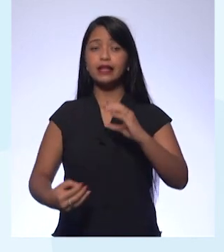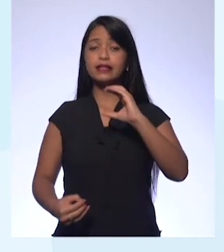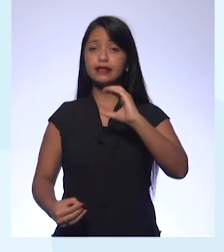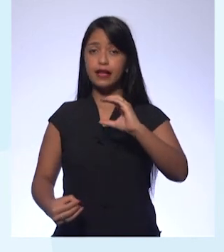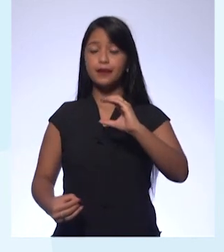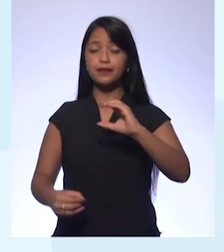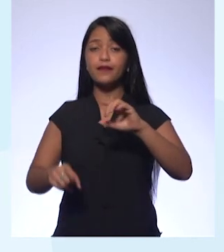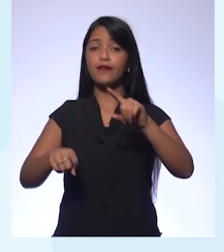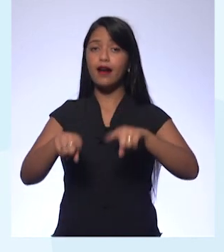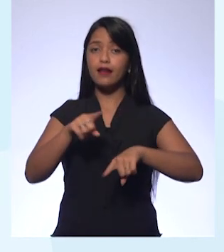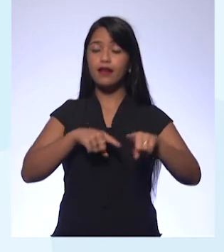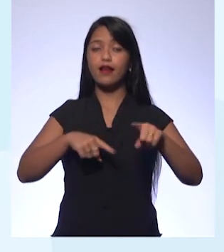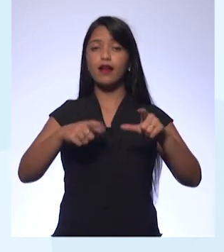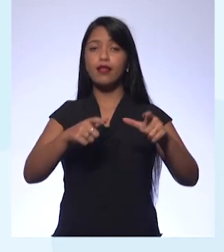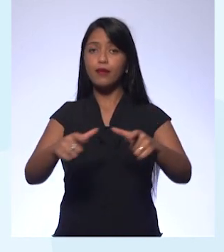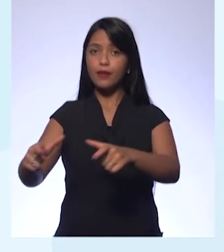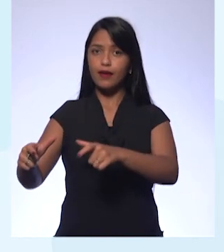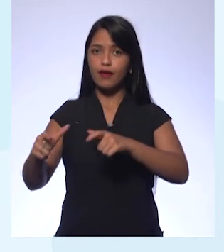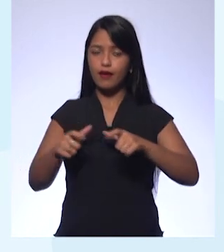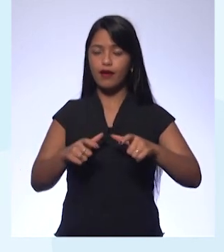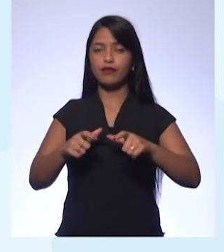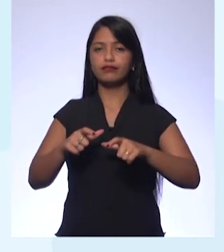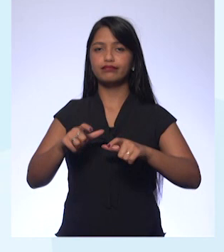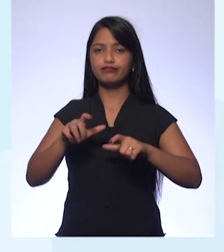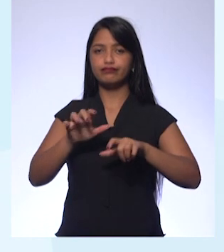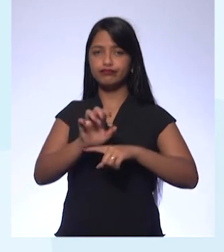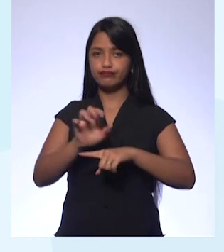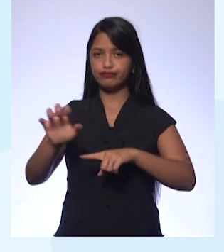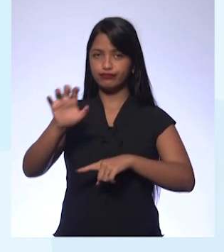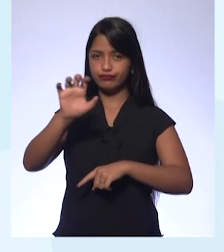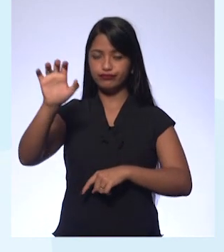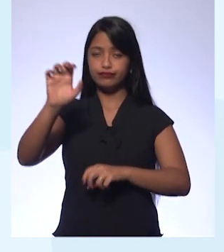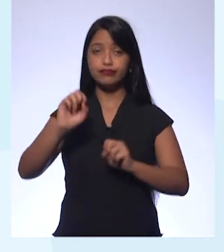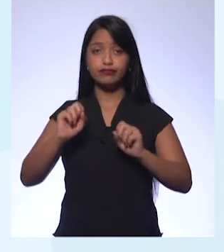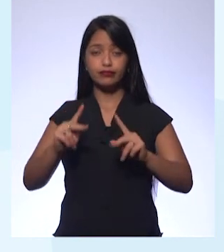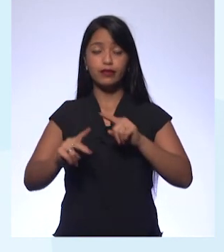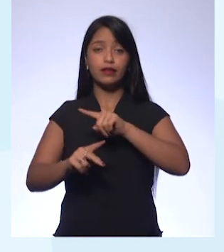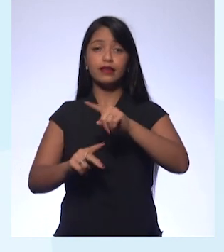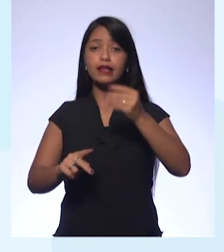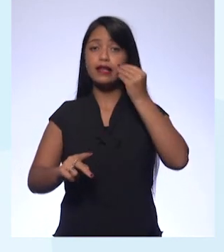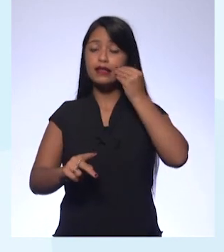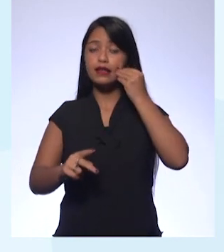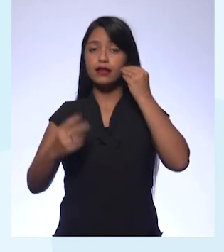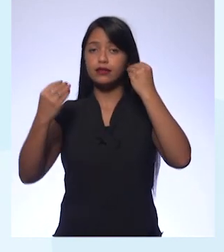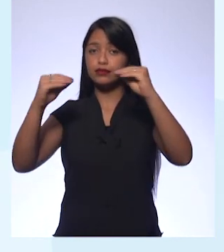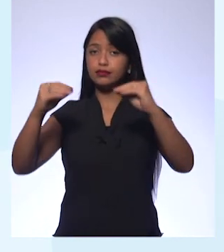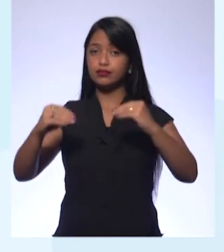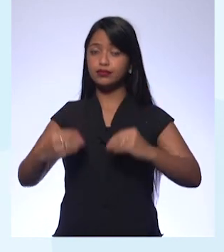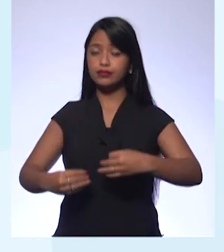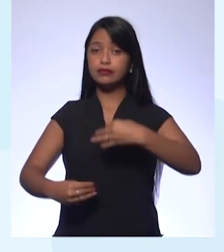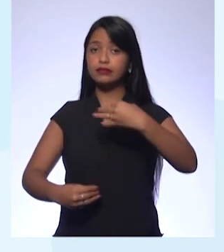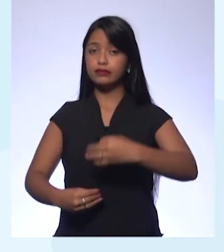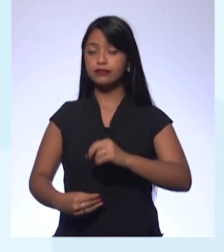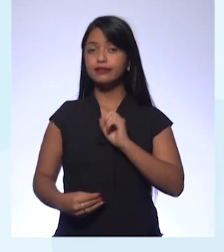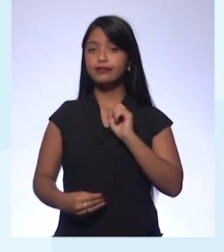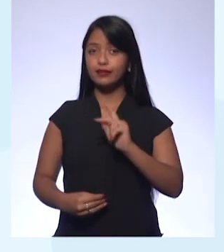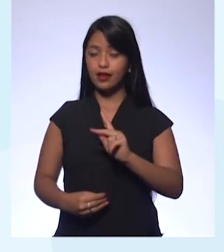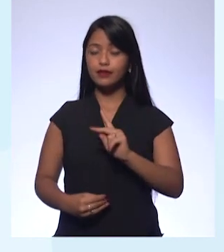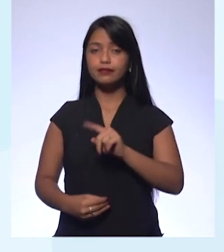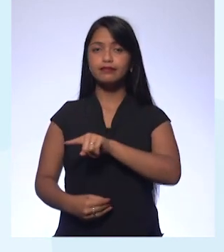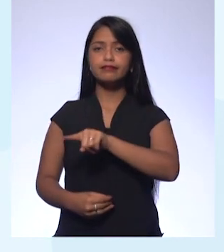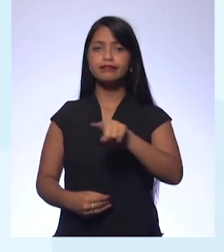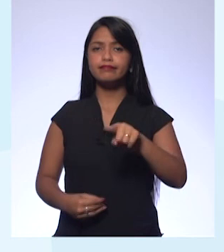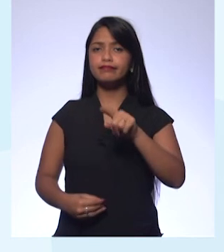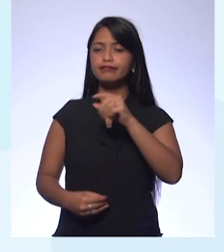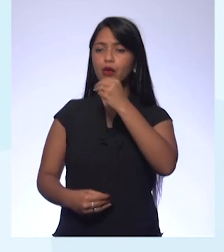alguma, obviamente. Então, tentem colocar na ordem, aí vou dar 2 minutinhos, que aí consegue vir uma ordem completinha, tá bom? Qual que vocês